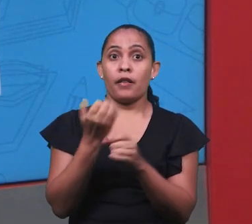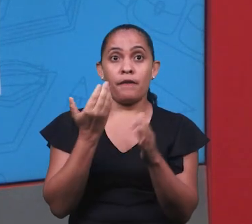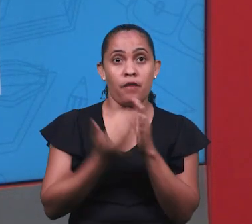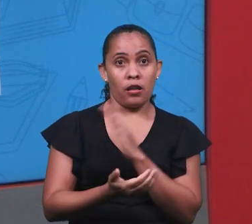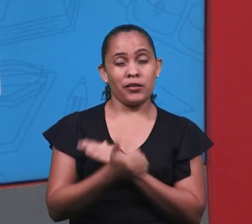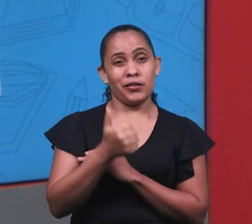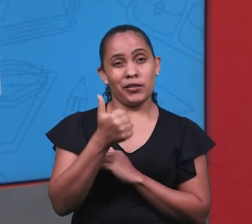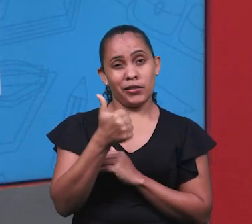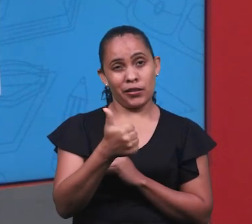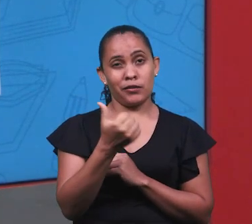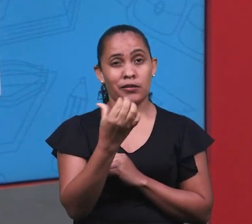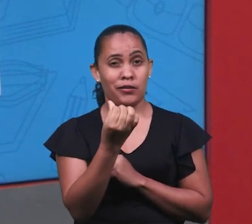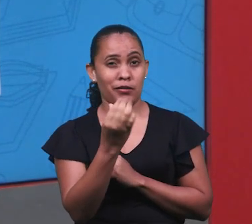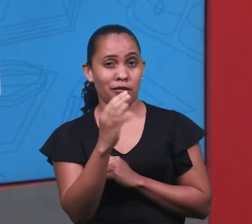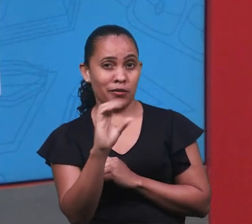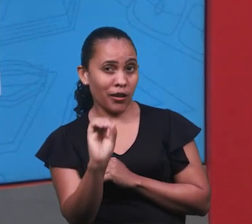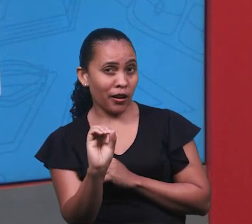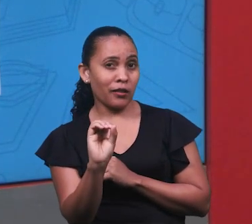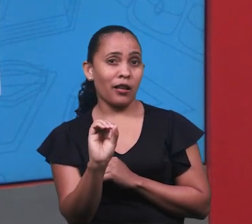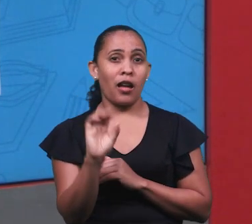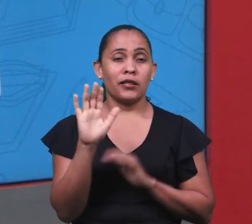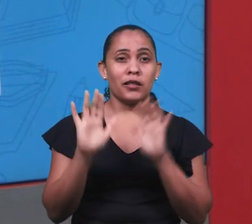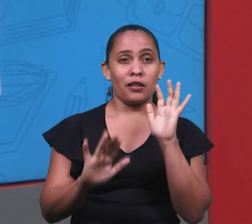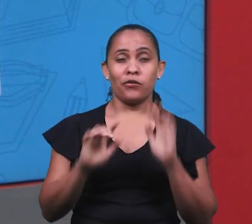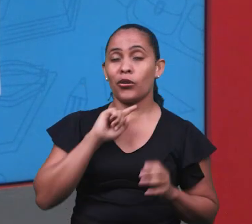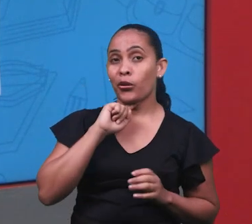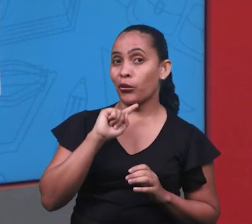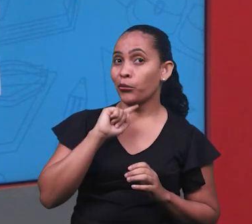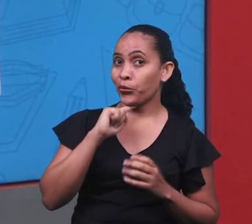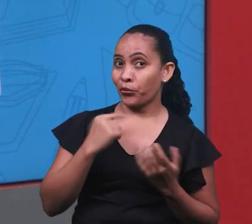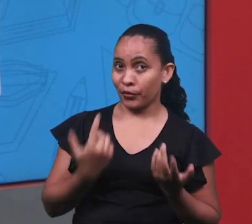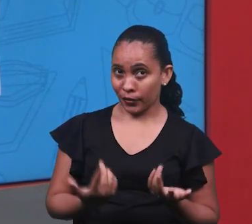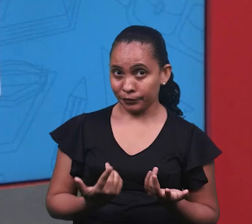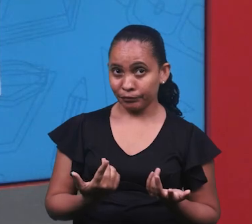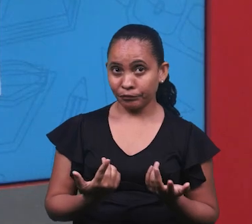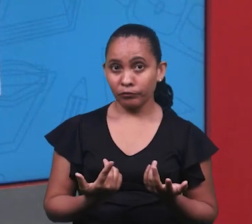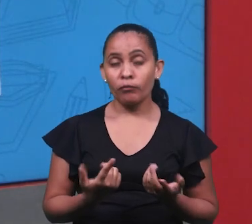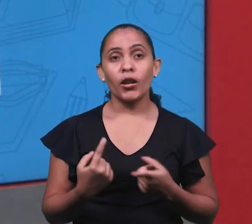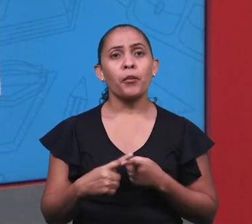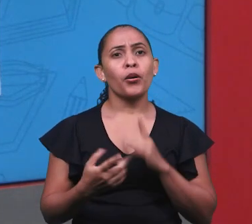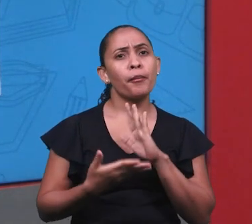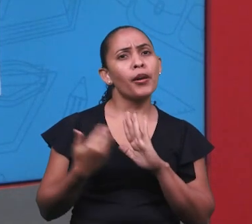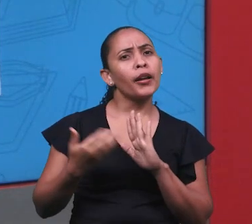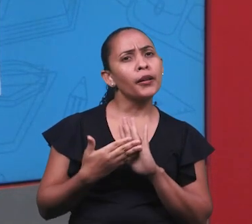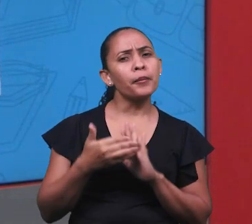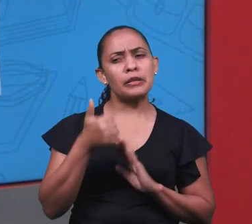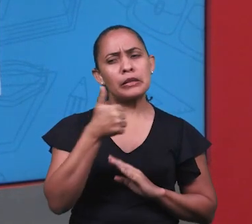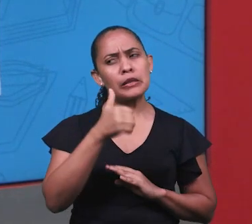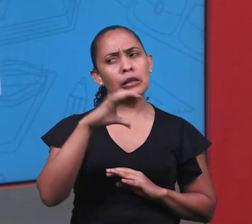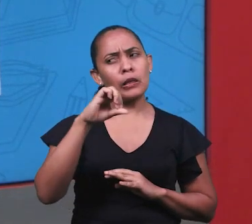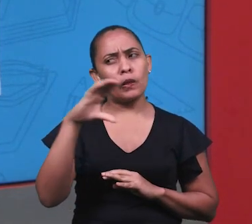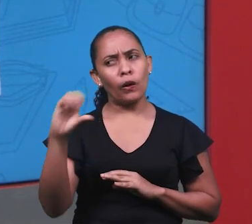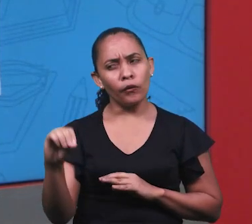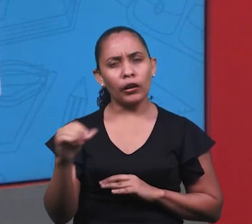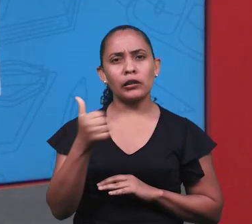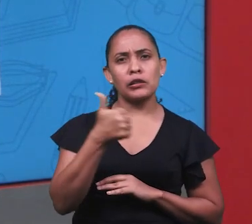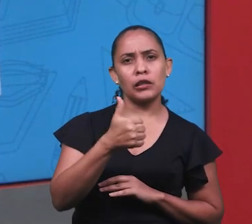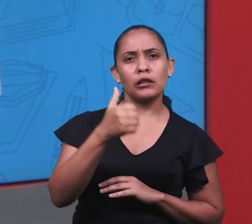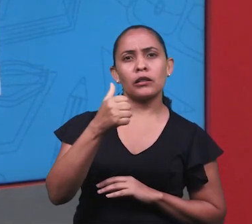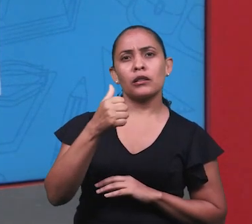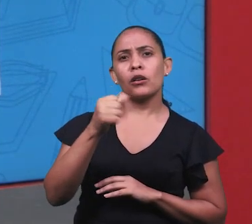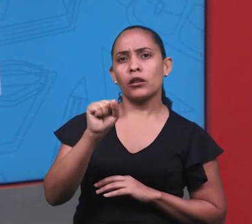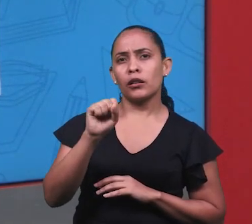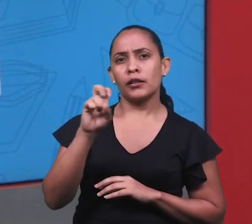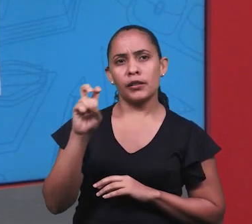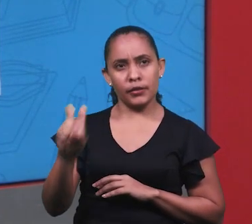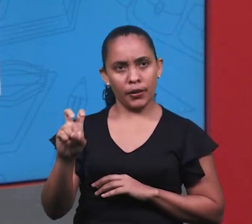para 160, Porque tem um aluno que fica com dúvida a respeito disso. Ah, mas por que não foi 190, 185?